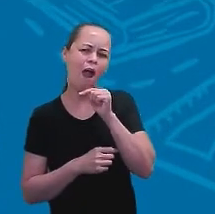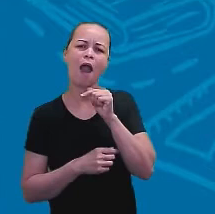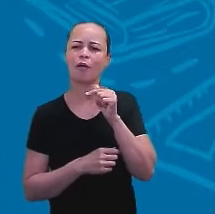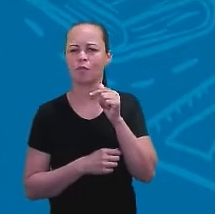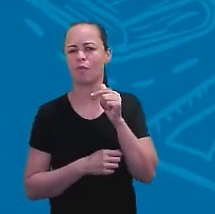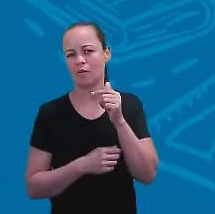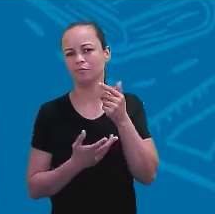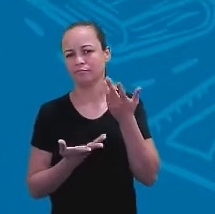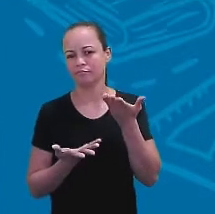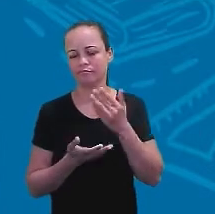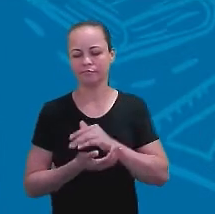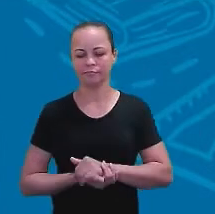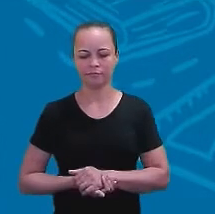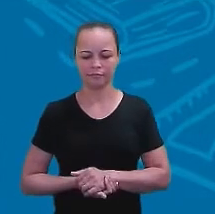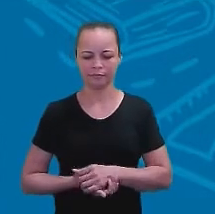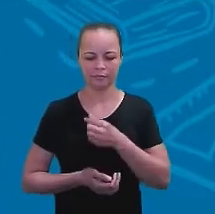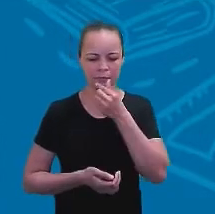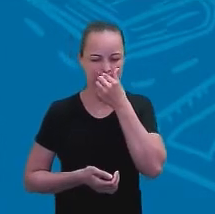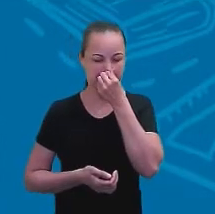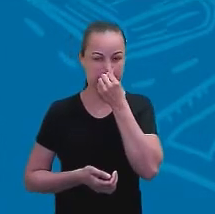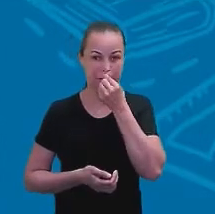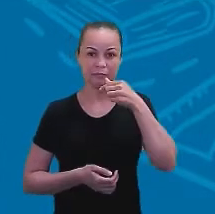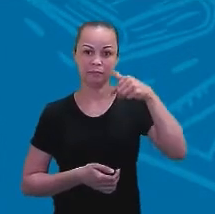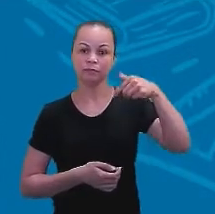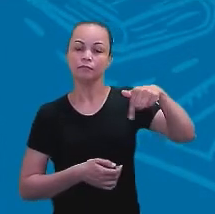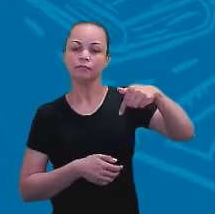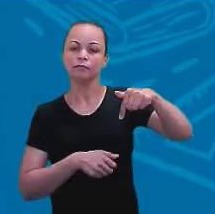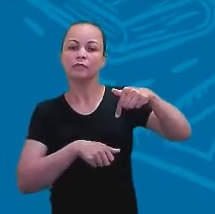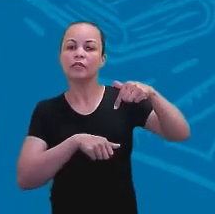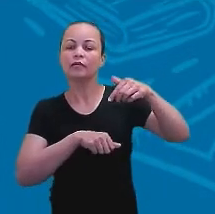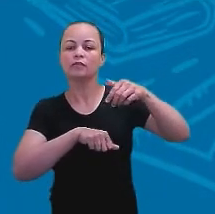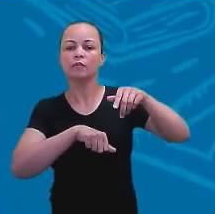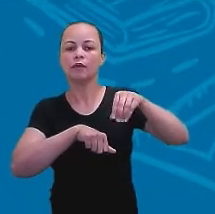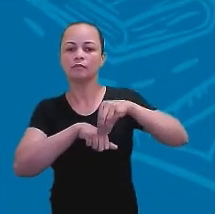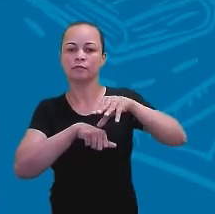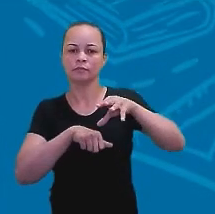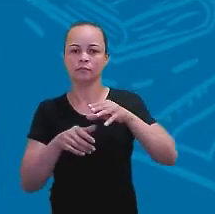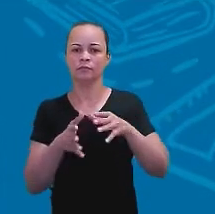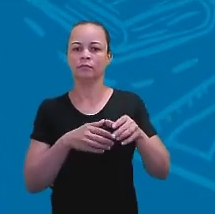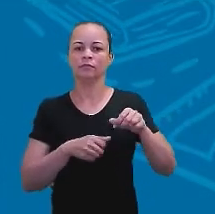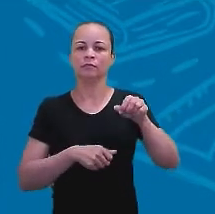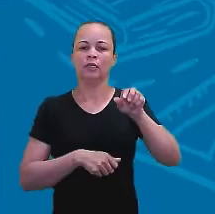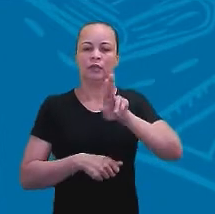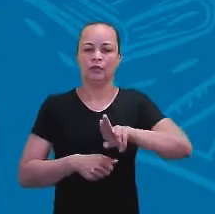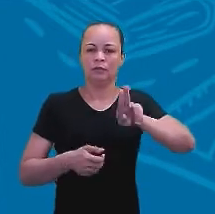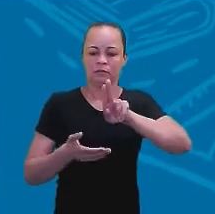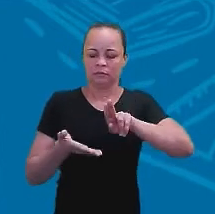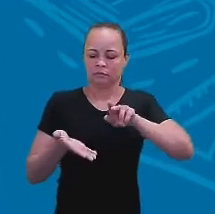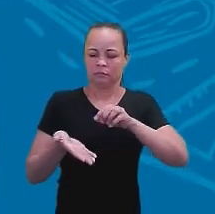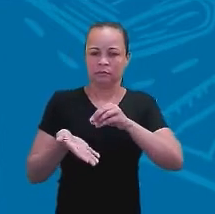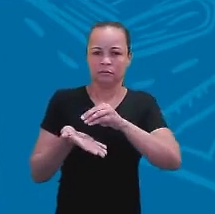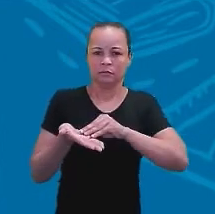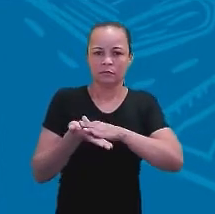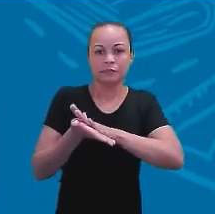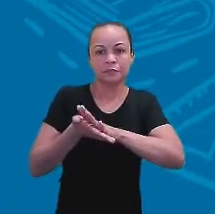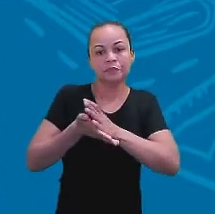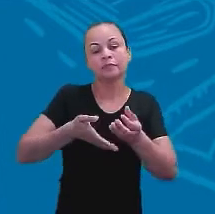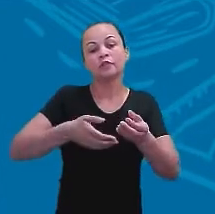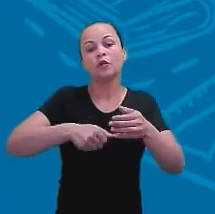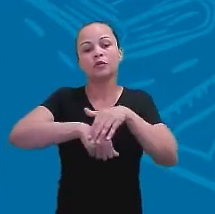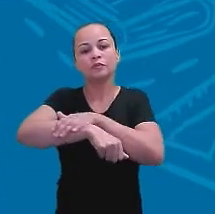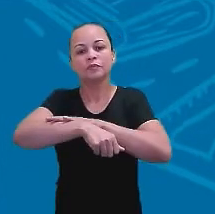tá certo? Sétima dica, usar protetor solar. O uso de protetor solar, ele